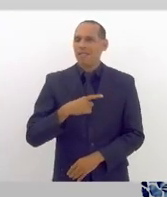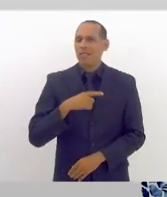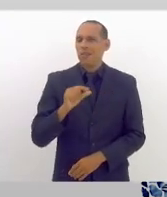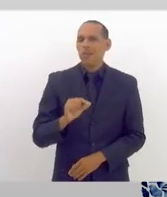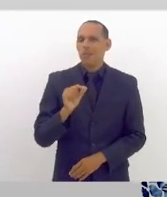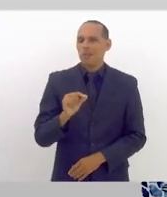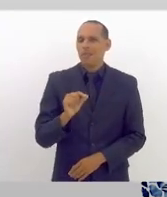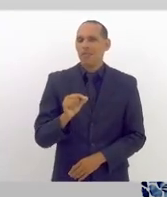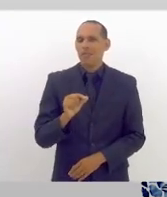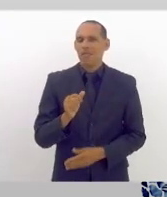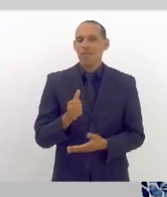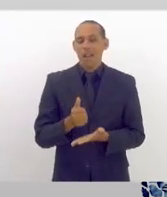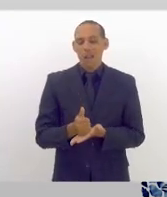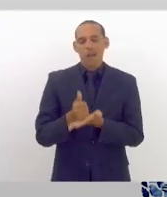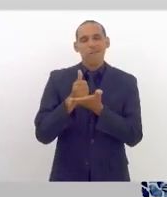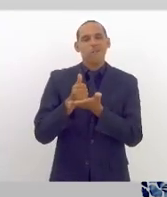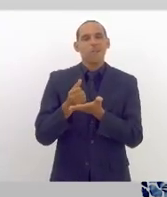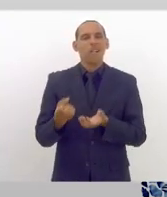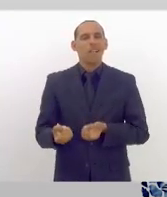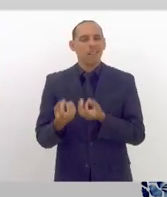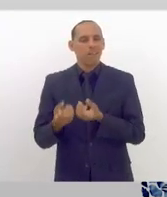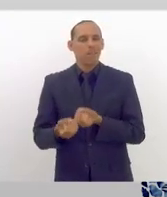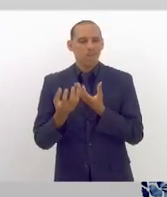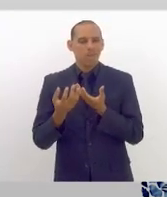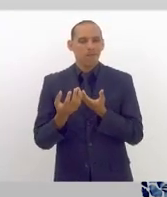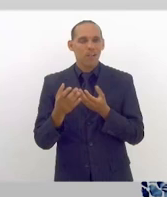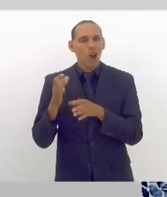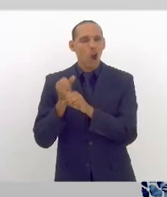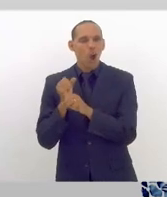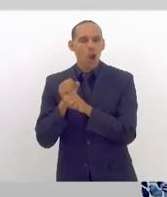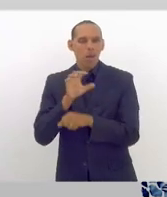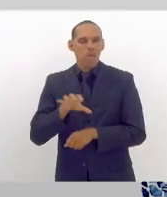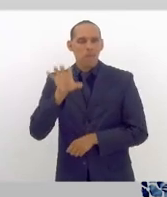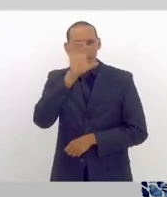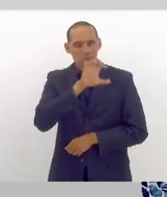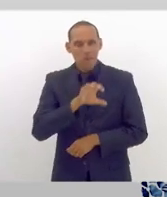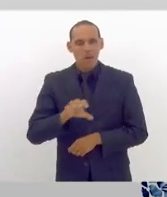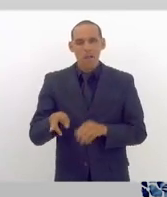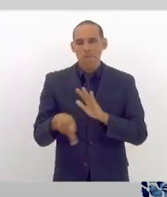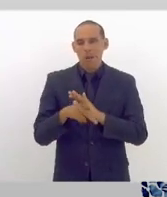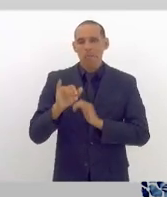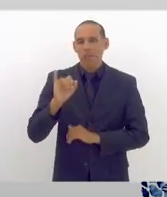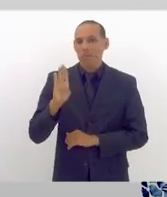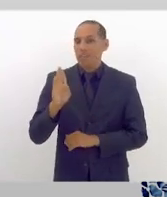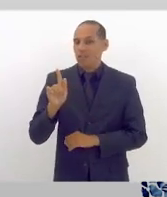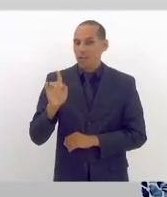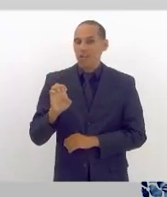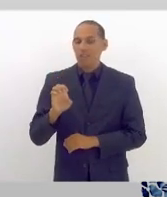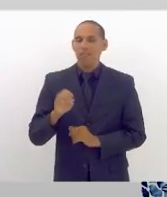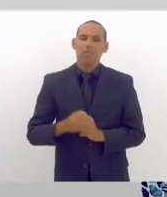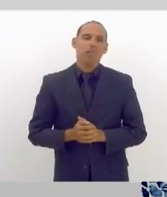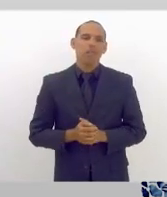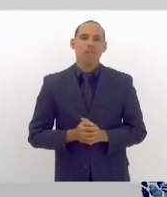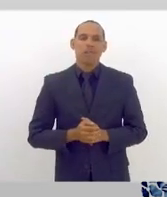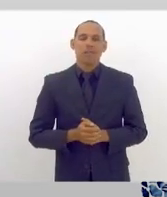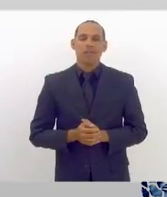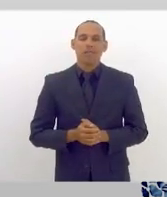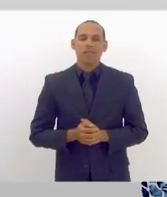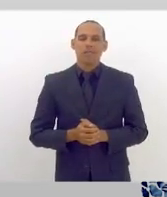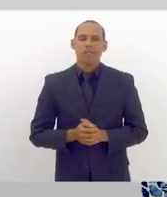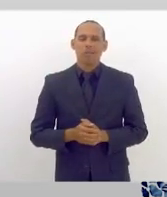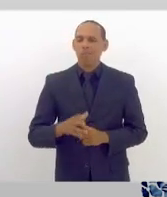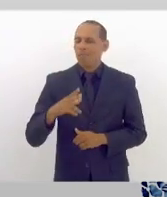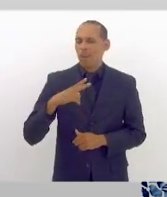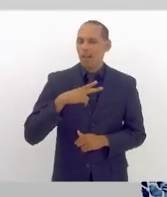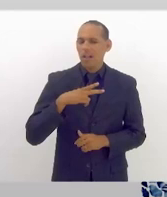a base de dados das contas regionais compiladas pelo IBGE e em particular em relação